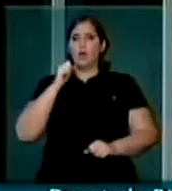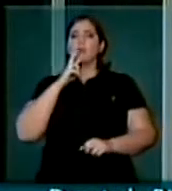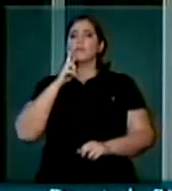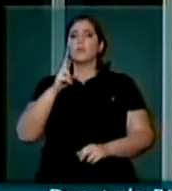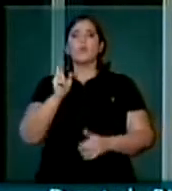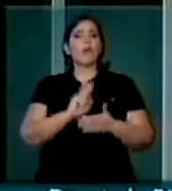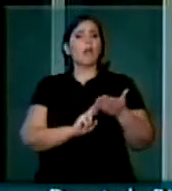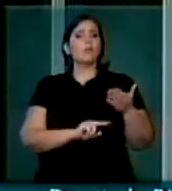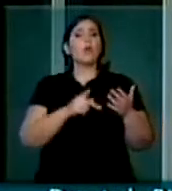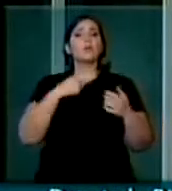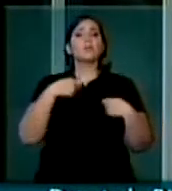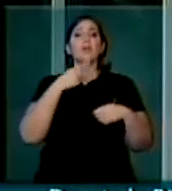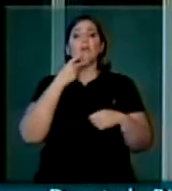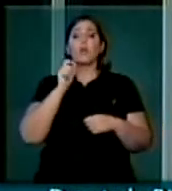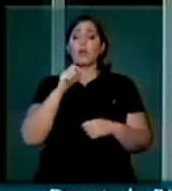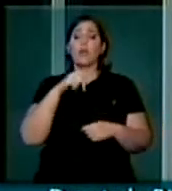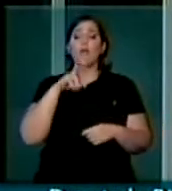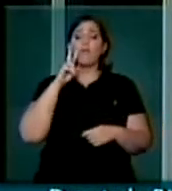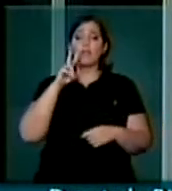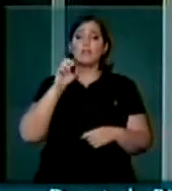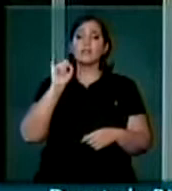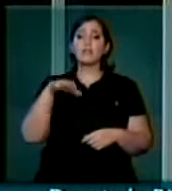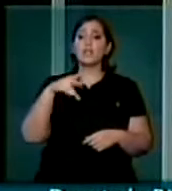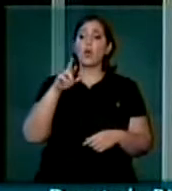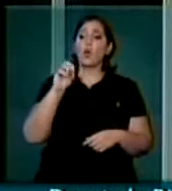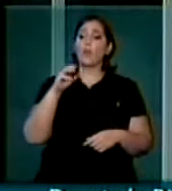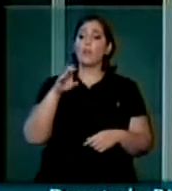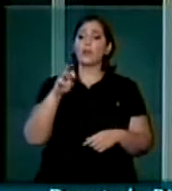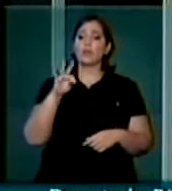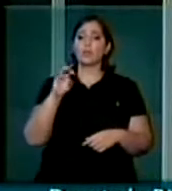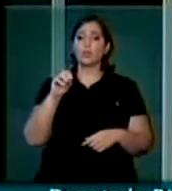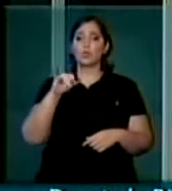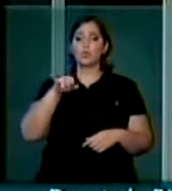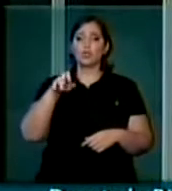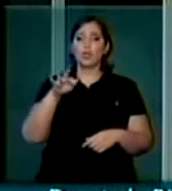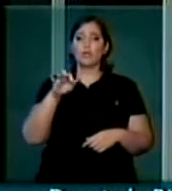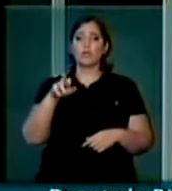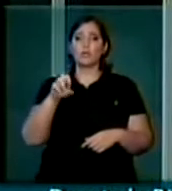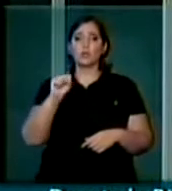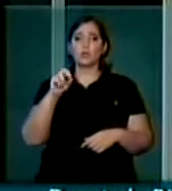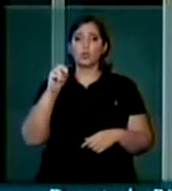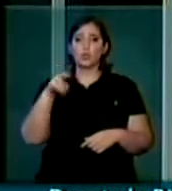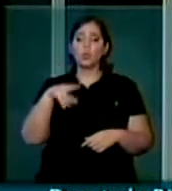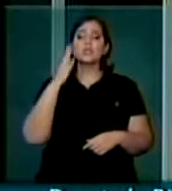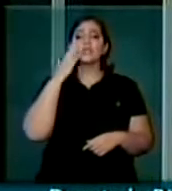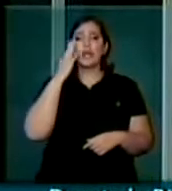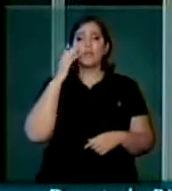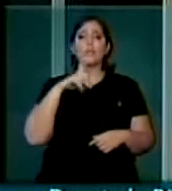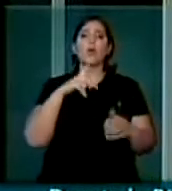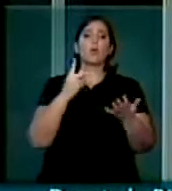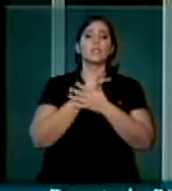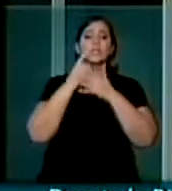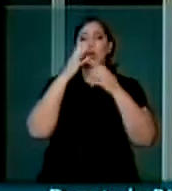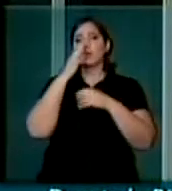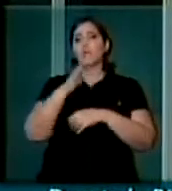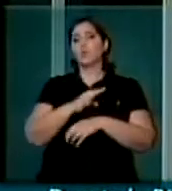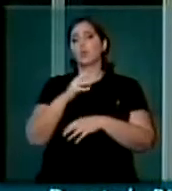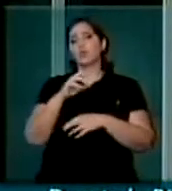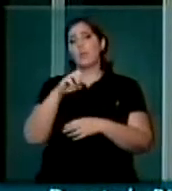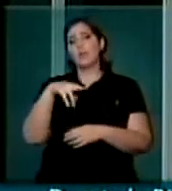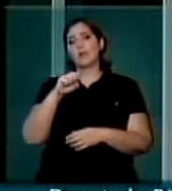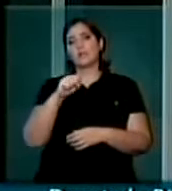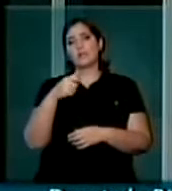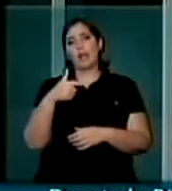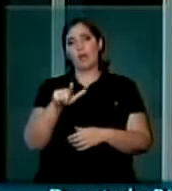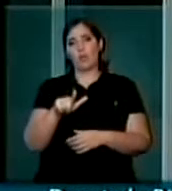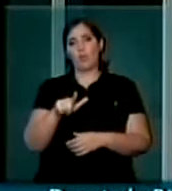deverá dizer que ouviu, sim, de Roberto Jefferson a denúncia da operação do Mensalão. Lula vai confirmar a principal